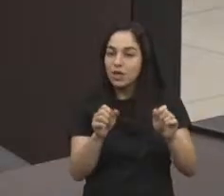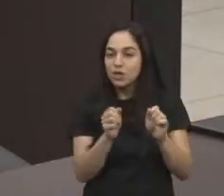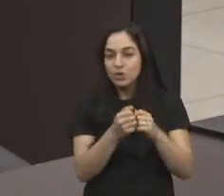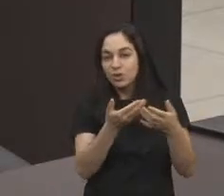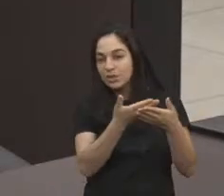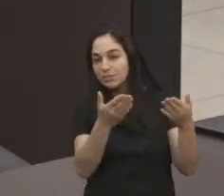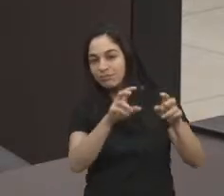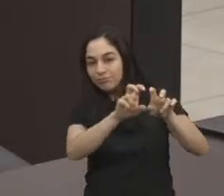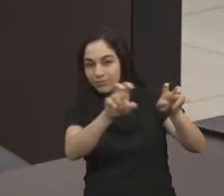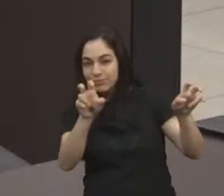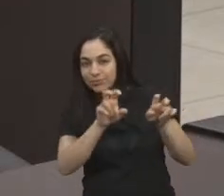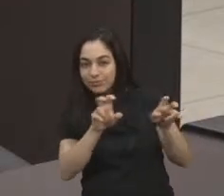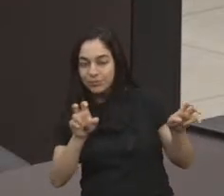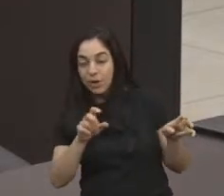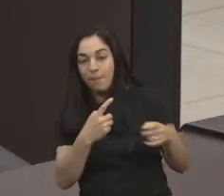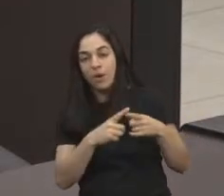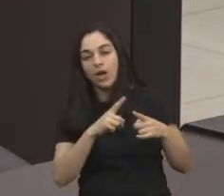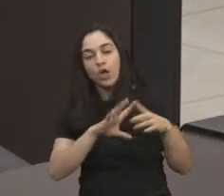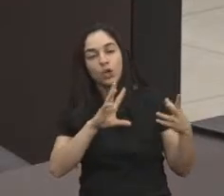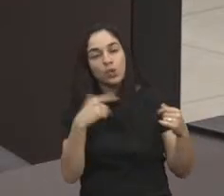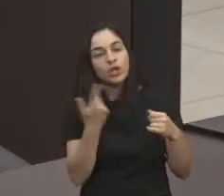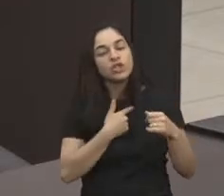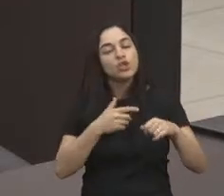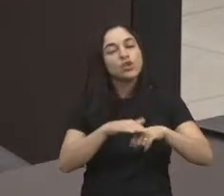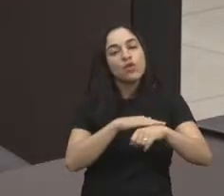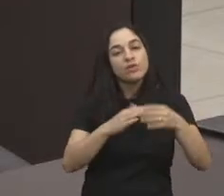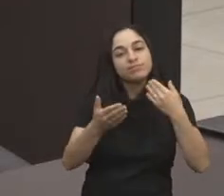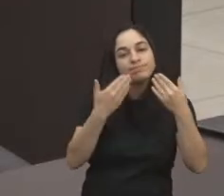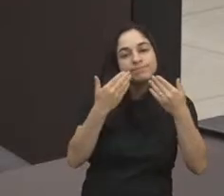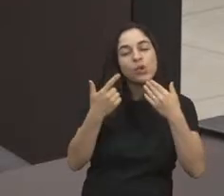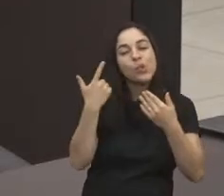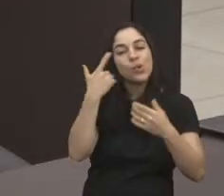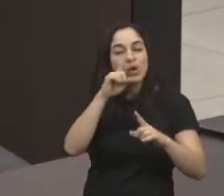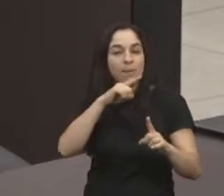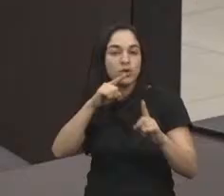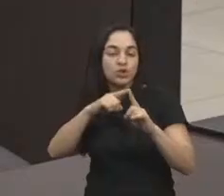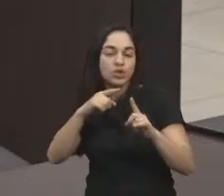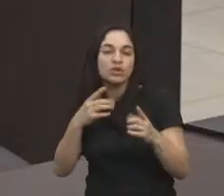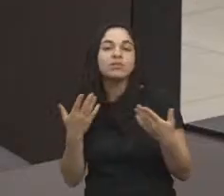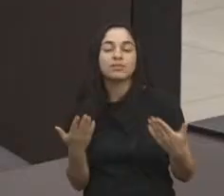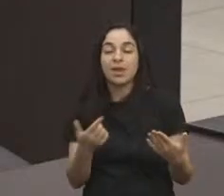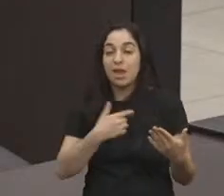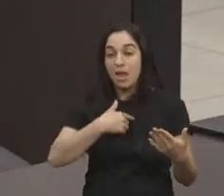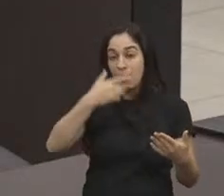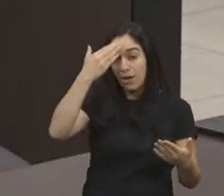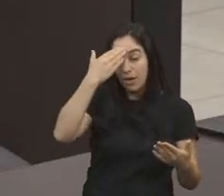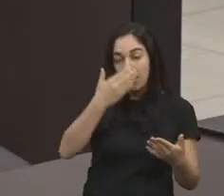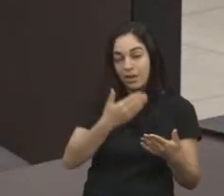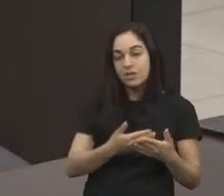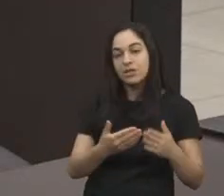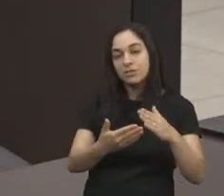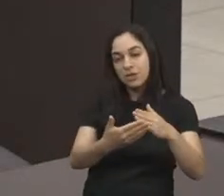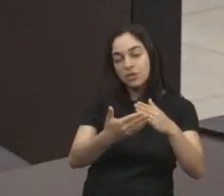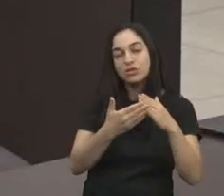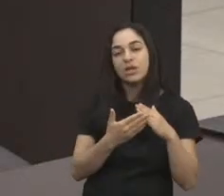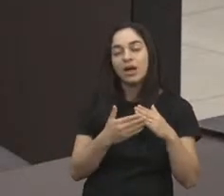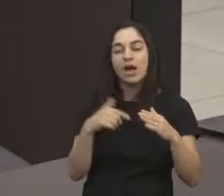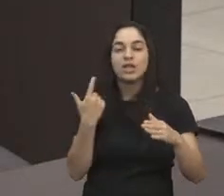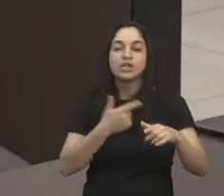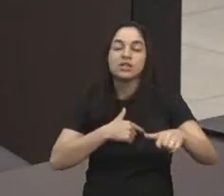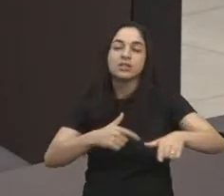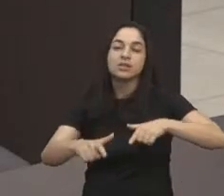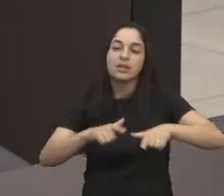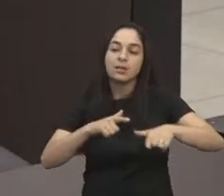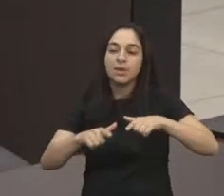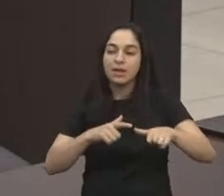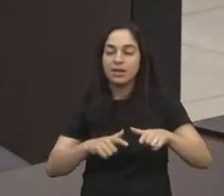que estão aqui hoje, porque eu acho que é tudo conversando, dialogando, que a gente consegue chegar no objetivo. Tenho certeza que isso vai estar nos ajudando. Trabalhamos aí, o Marcelino